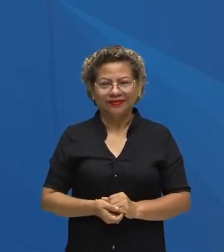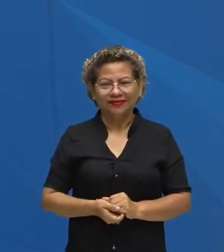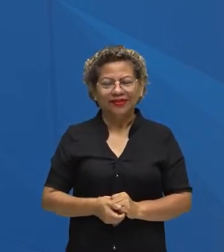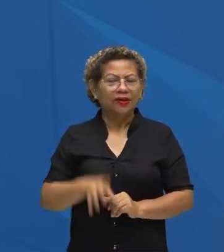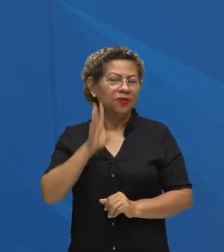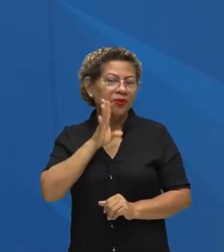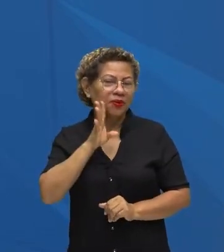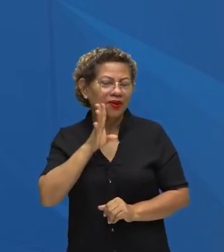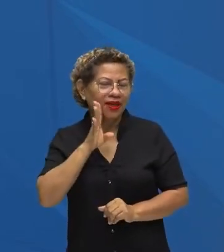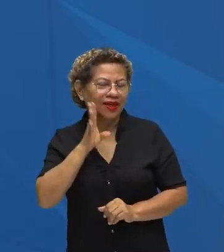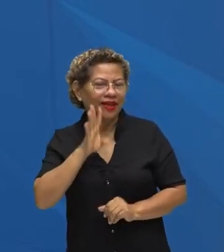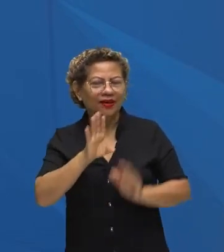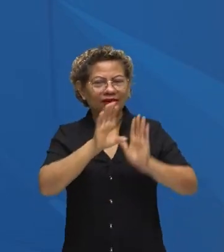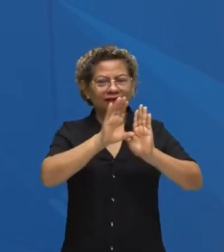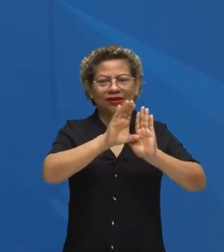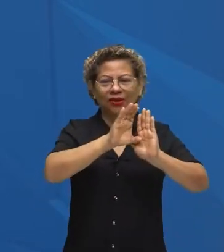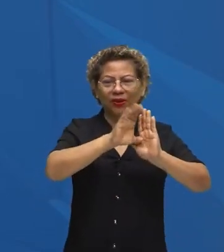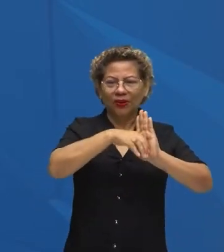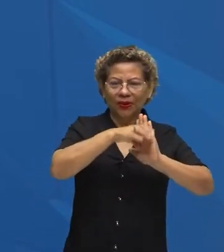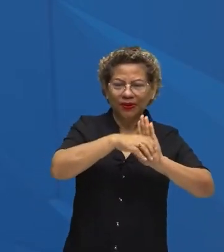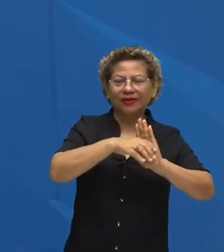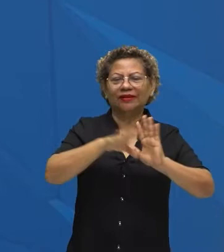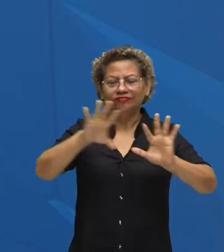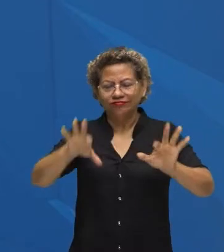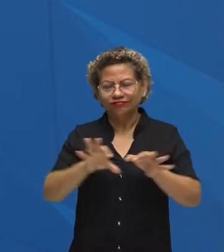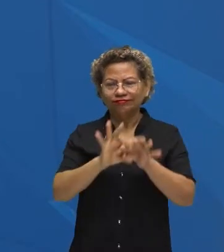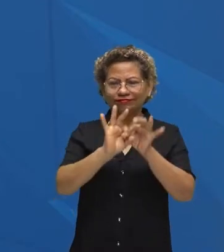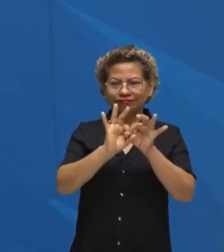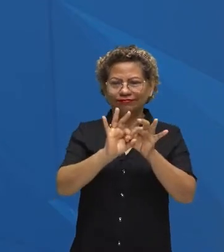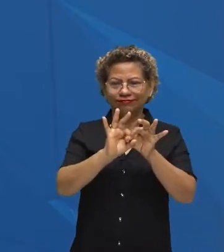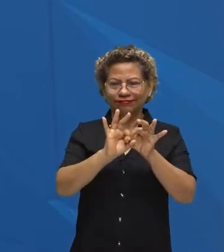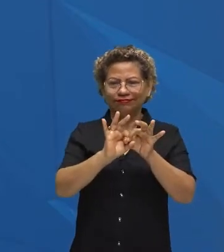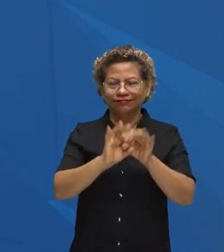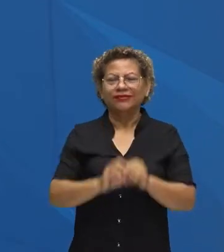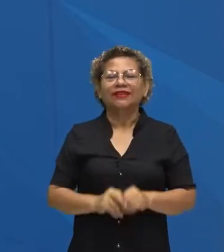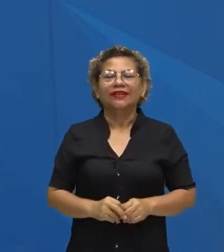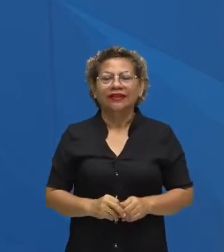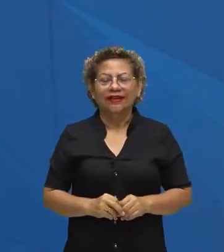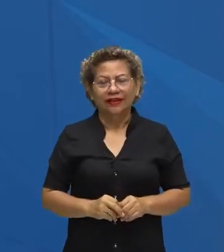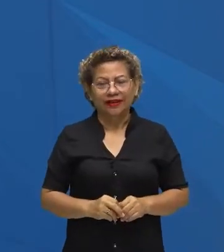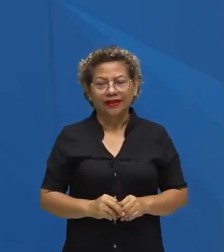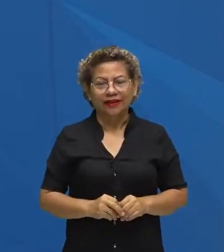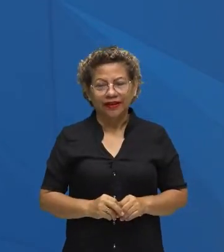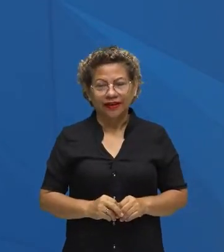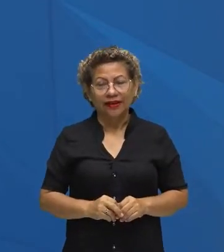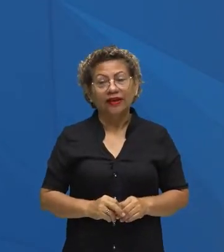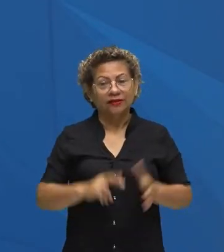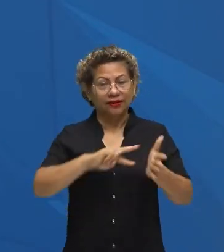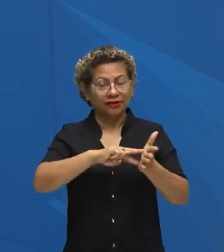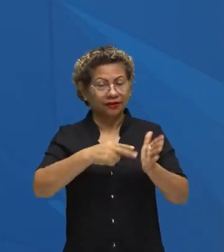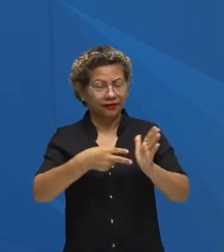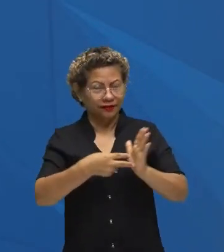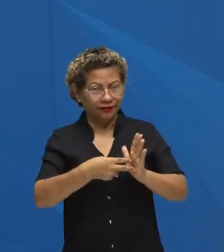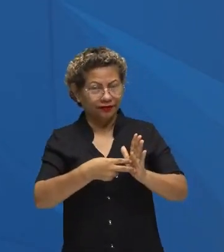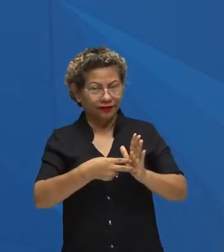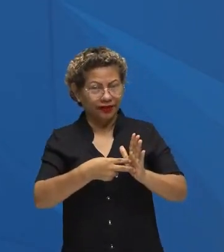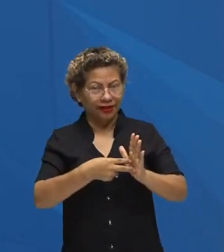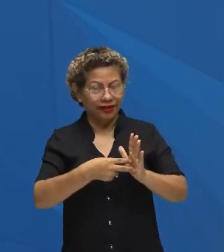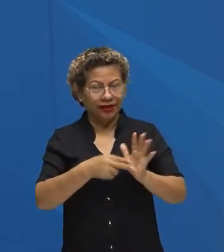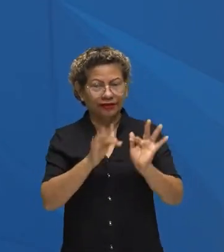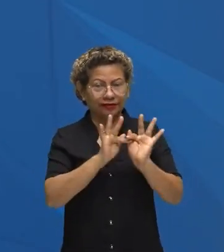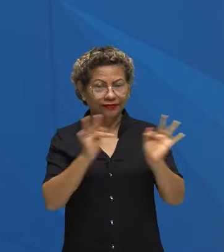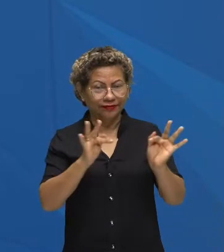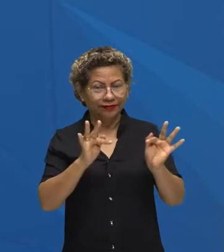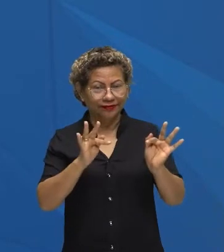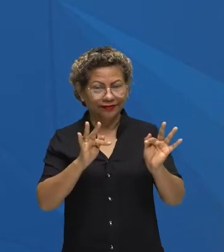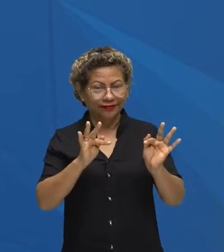um conceito para a gente que está atrelado aí ao termo, né, de ditados populares, como, por exemplo, a metáfora.